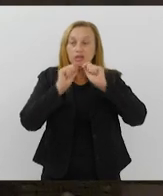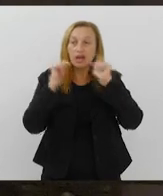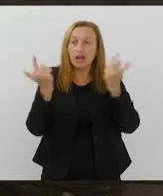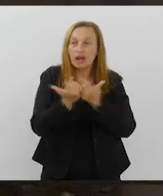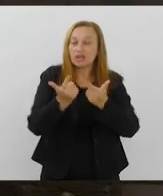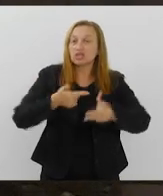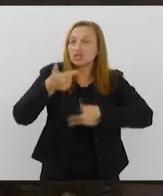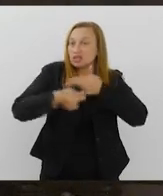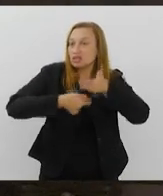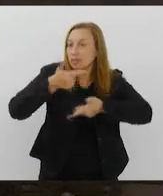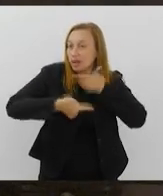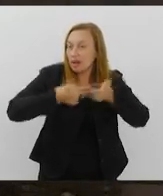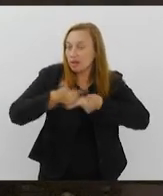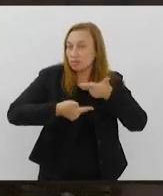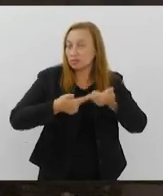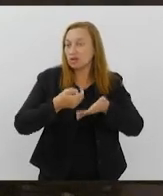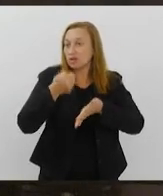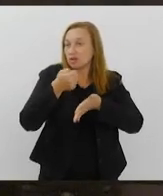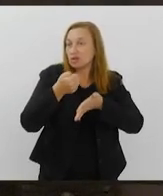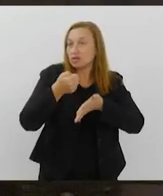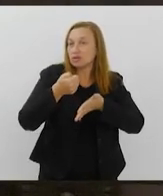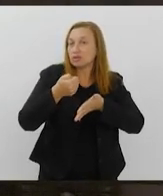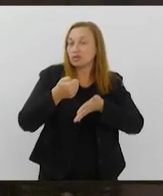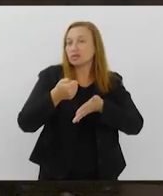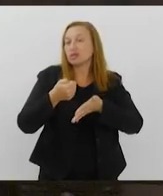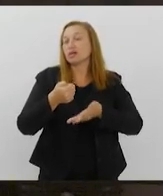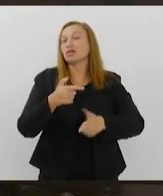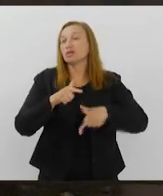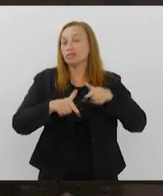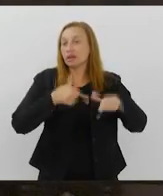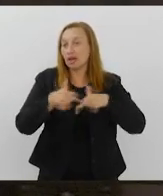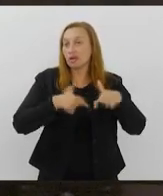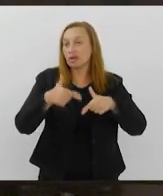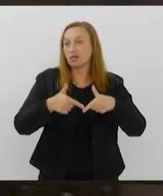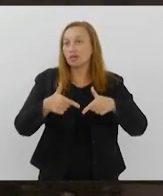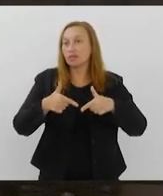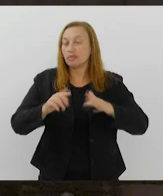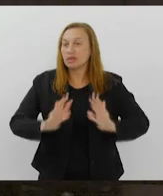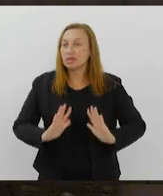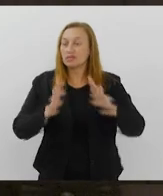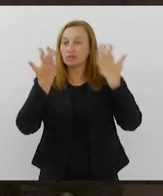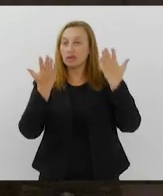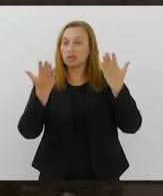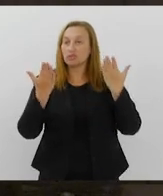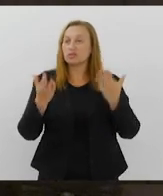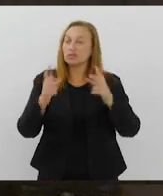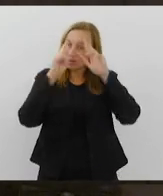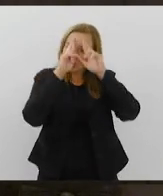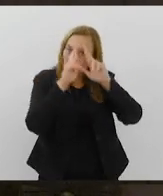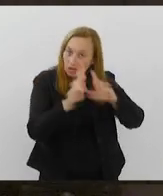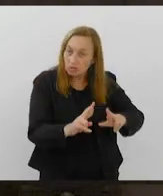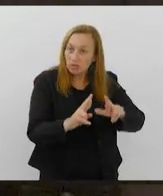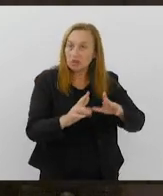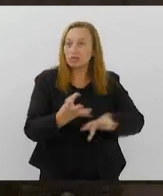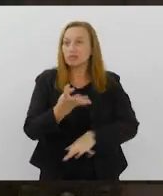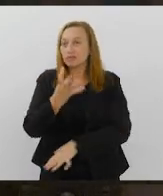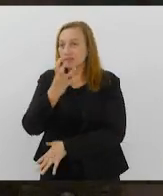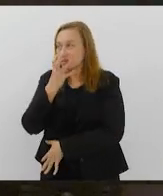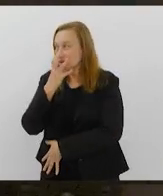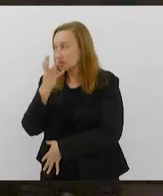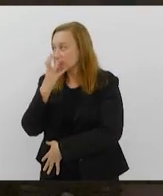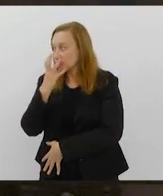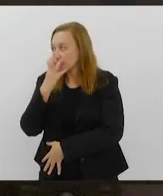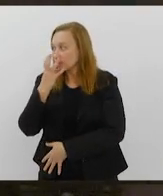para a realização deste evento e reitero o nosso respeito, admiração